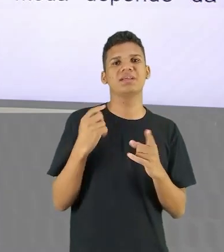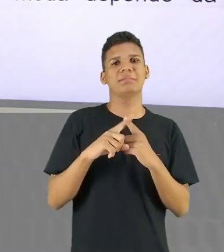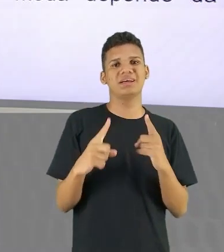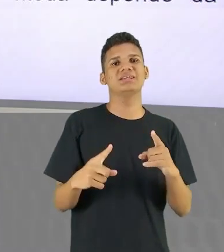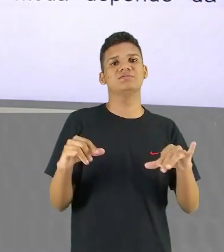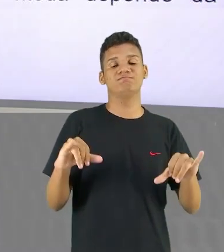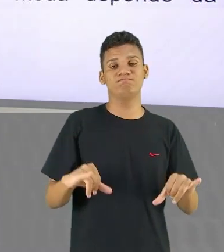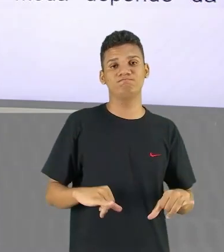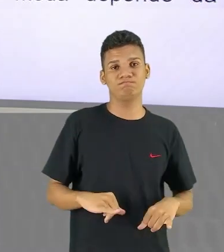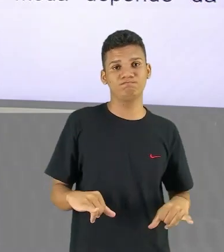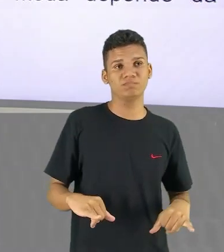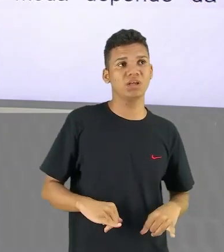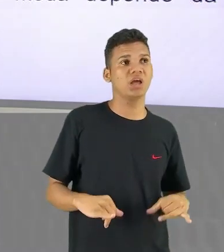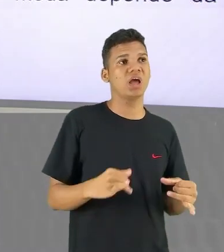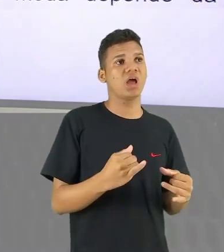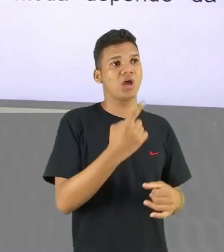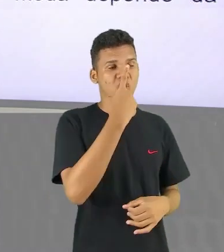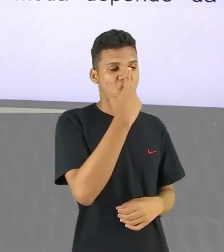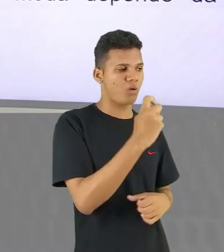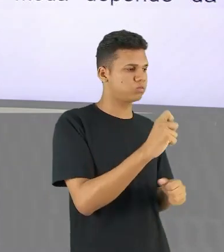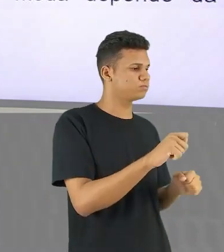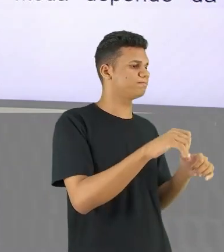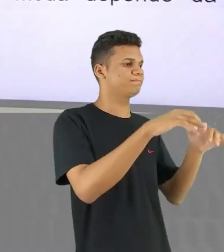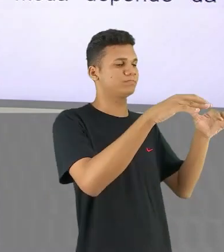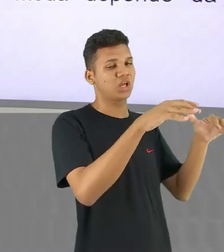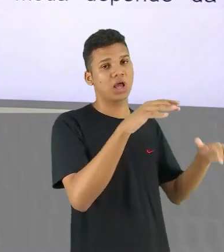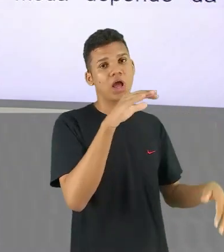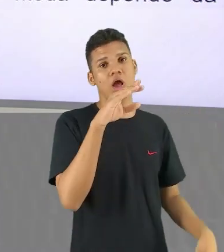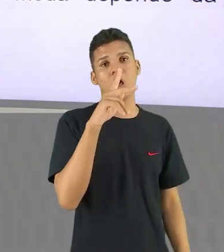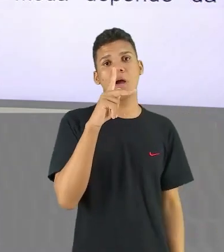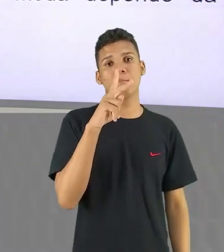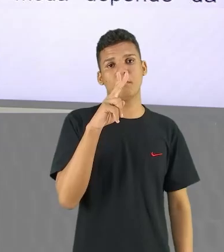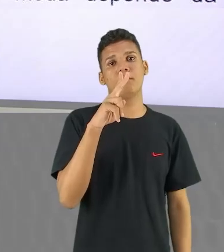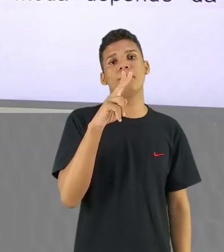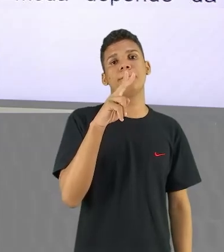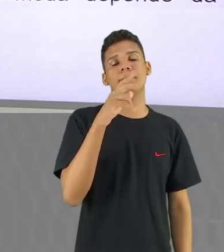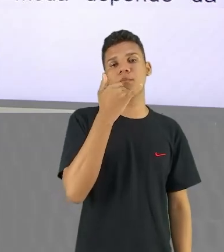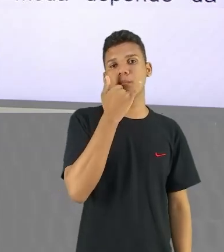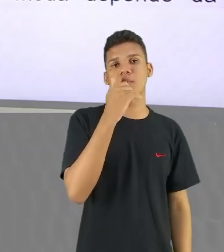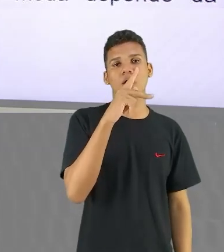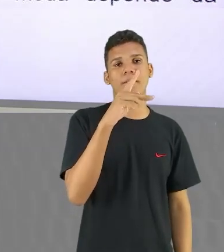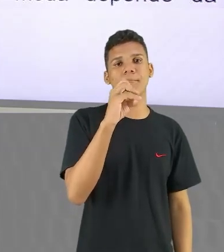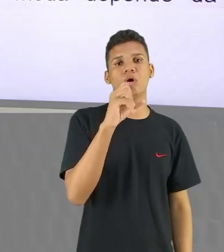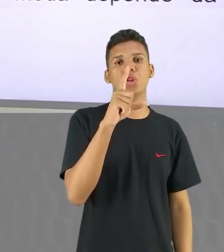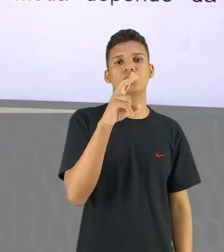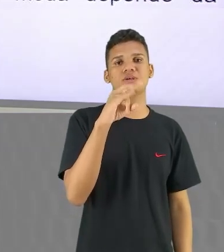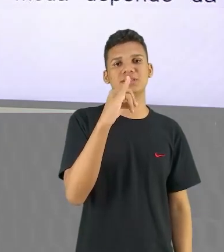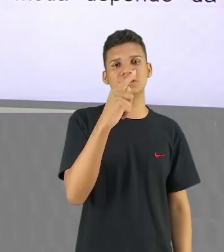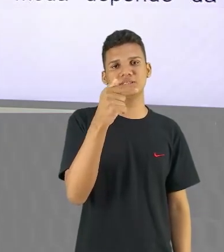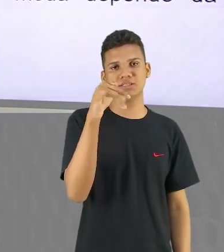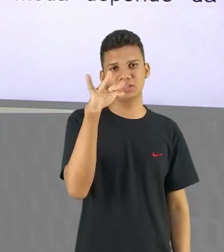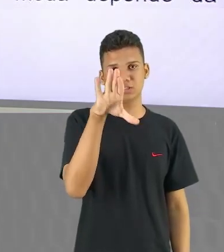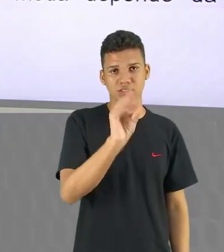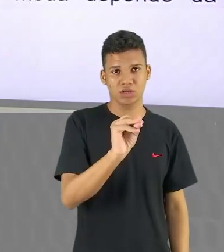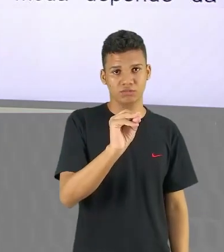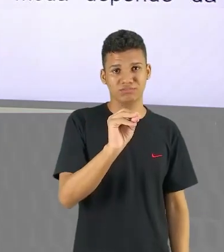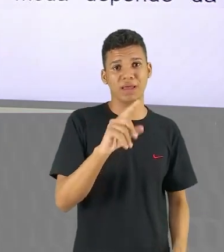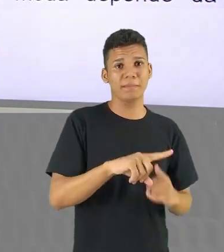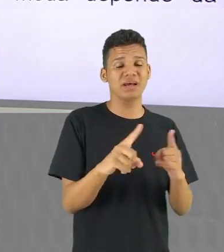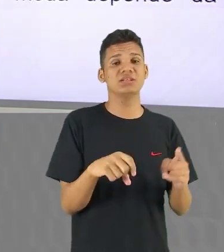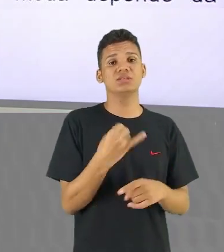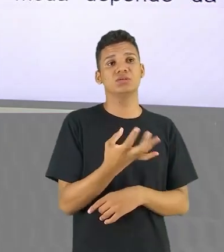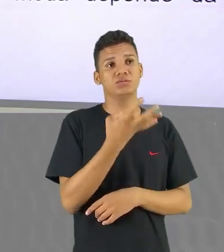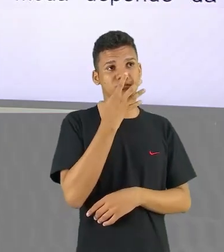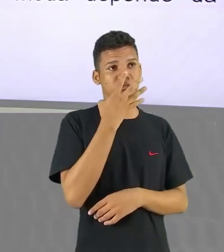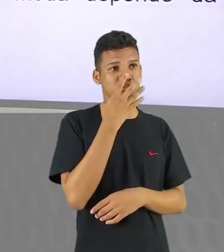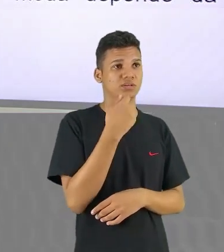poluição. Eu analisei o infográfico como um todo com vocês, mas se você tivesse identificado o título do texto, você já saberia